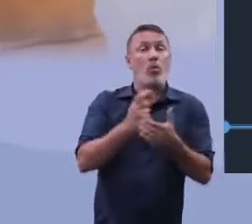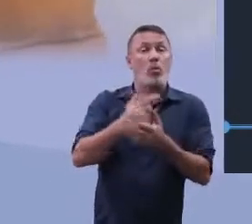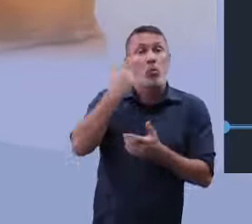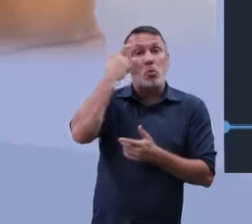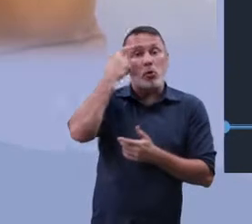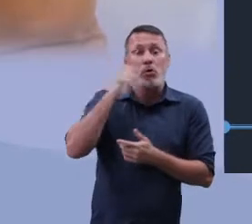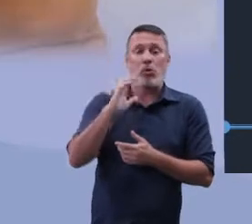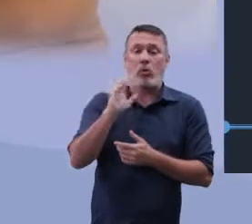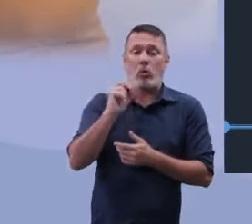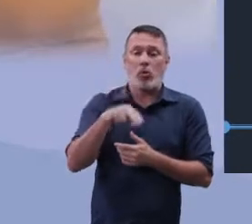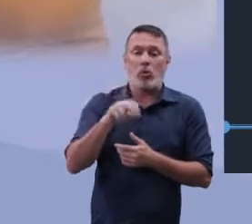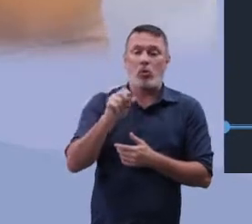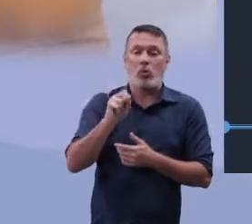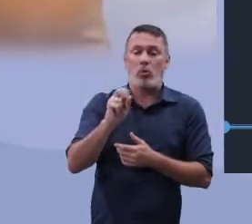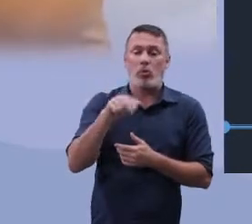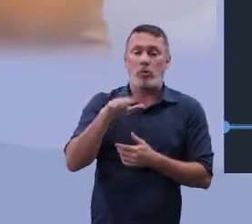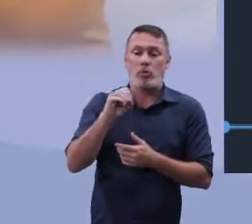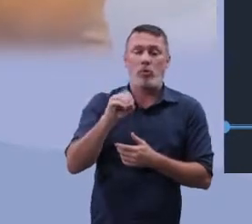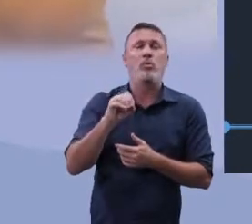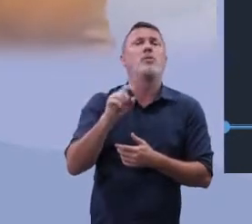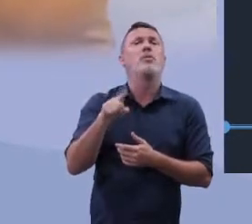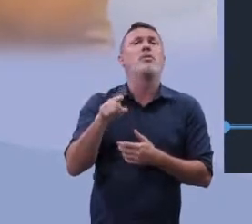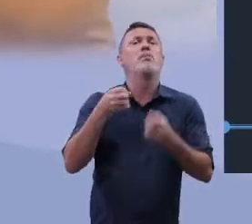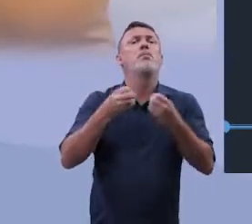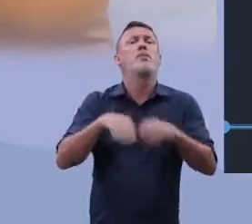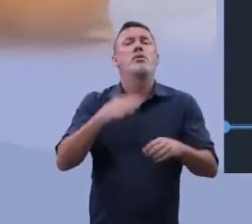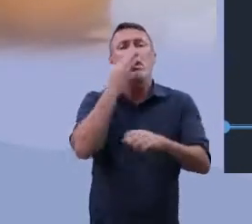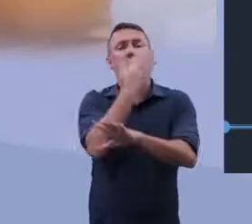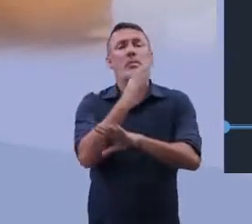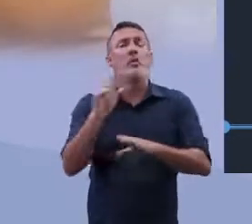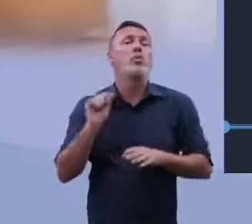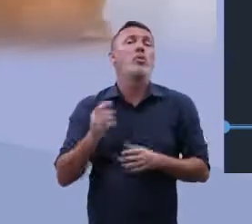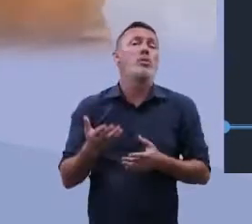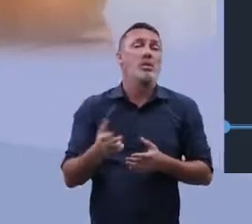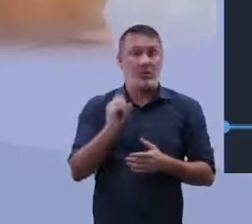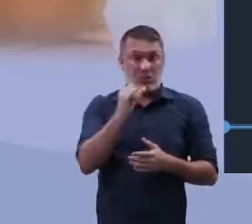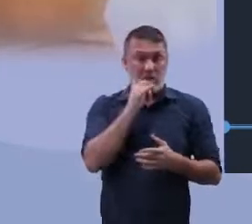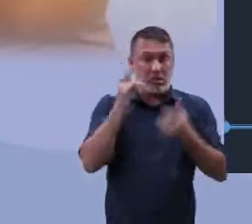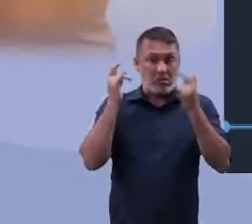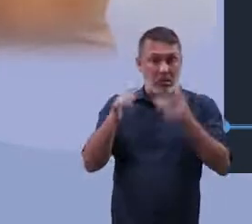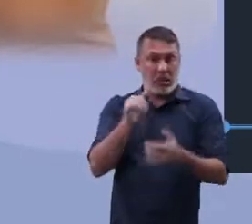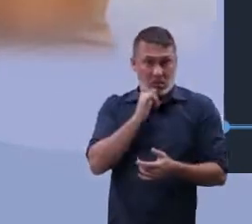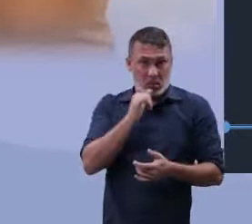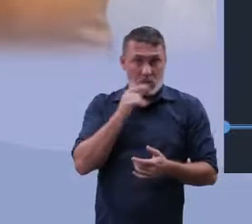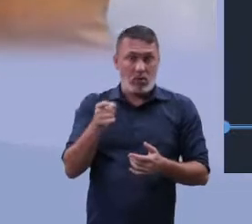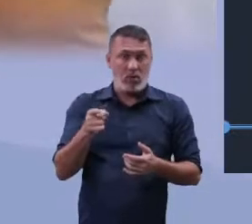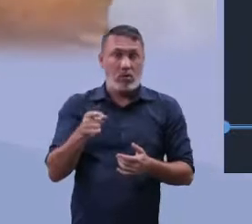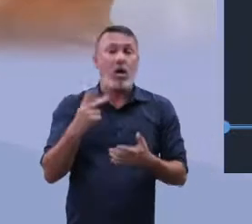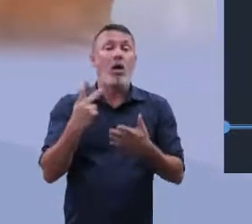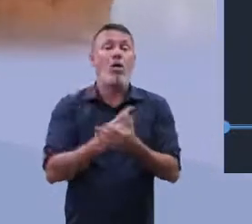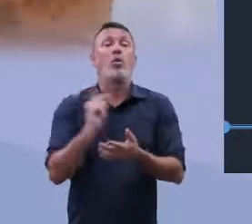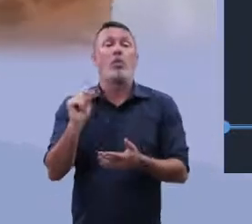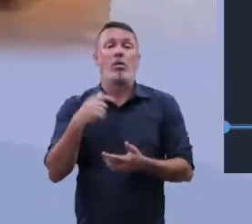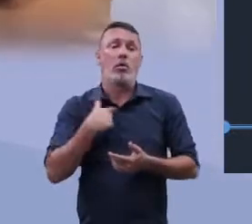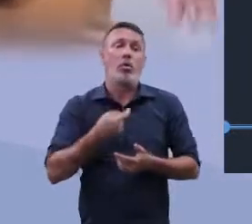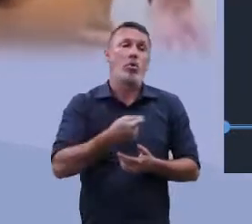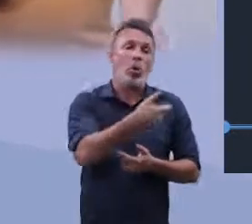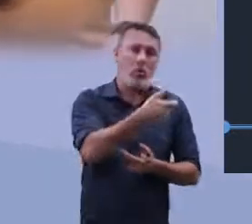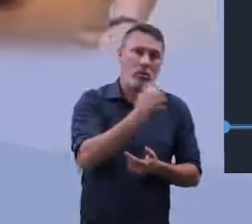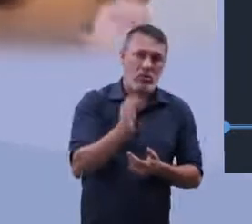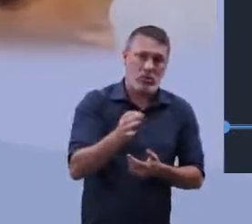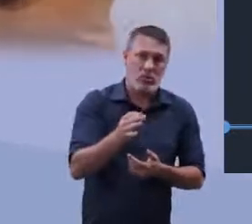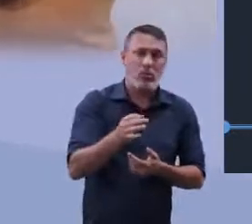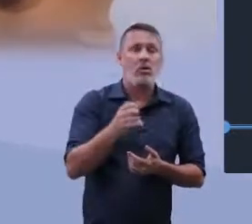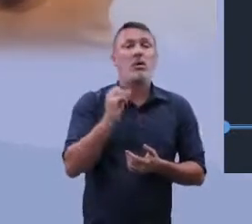trazer prejuízos aos aspectos ambientais. Porque, obviamente, se você não está utilizando, ou você vai doar para alguém,